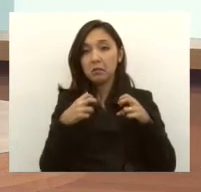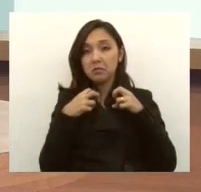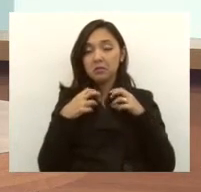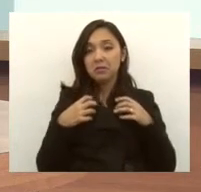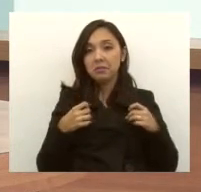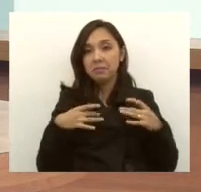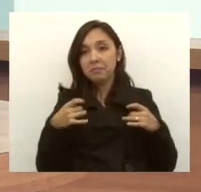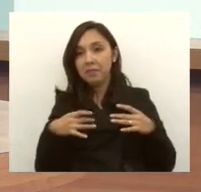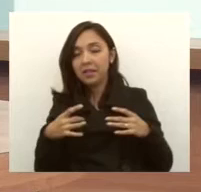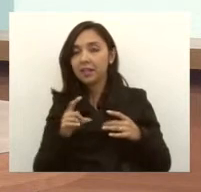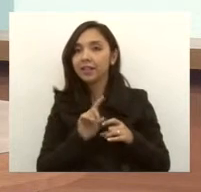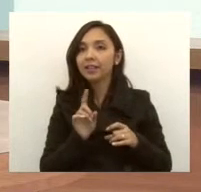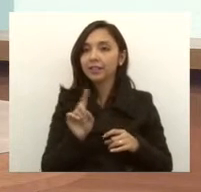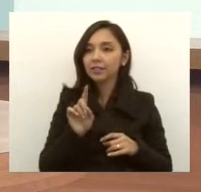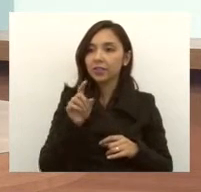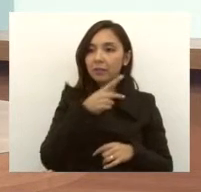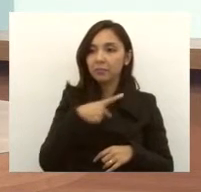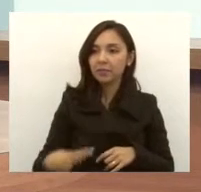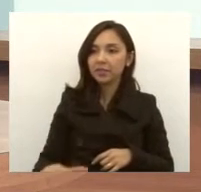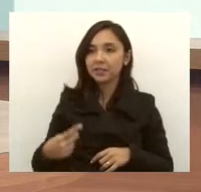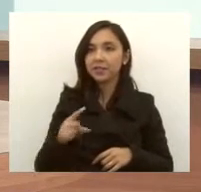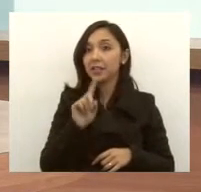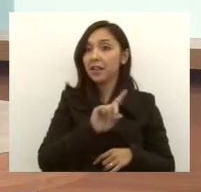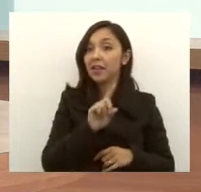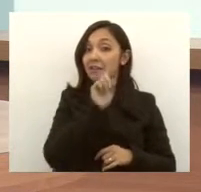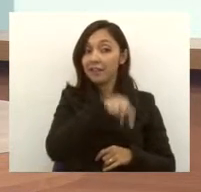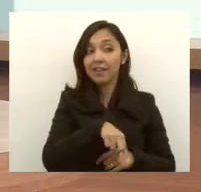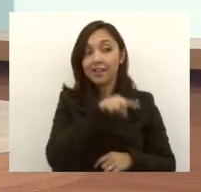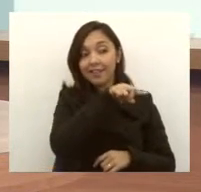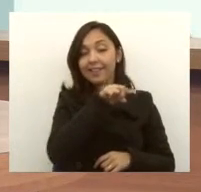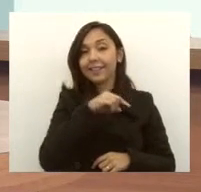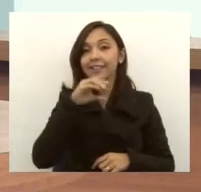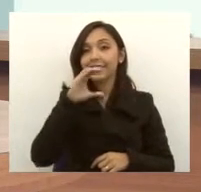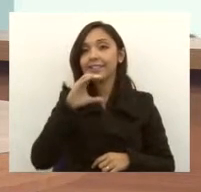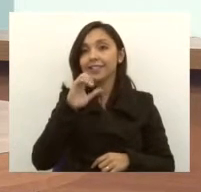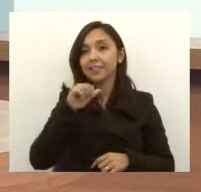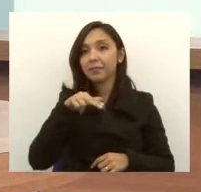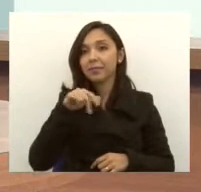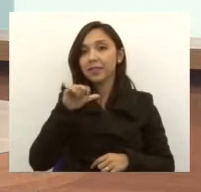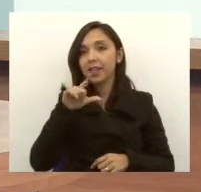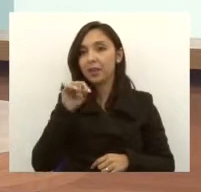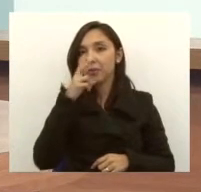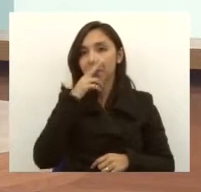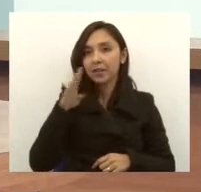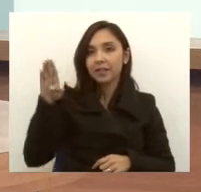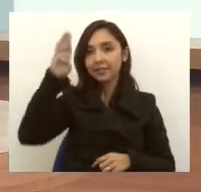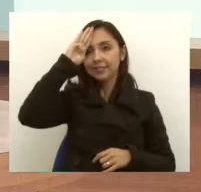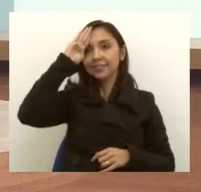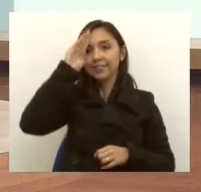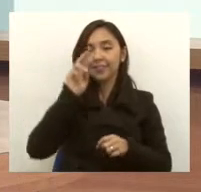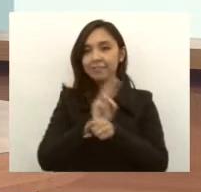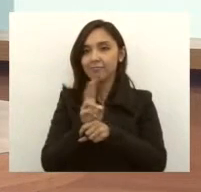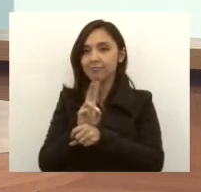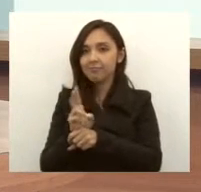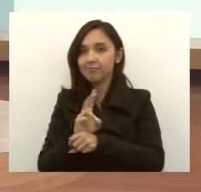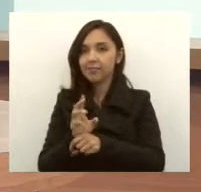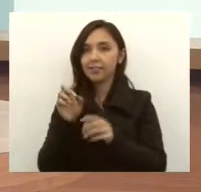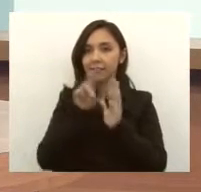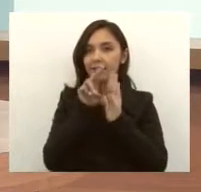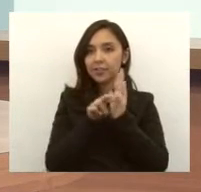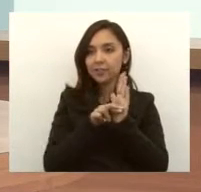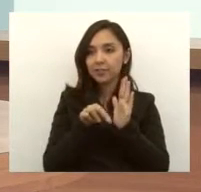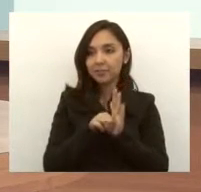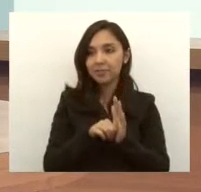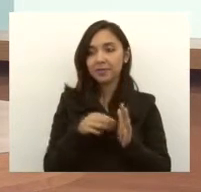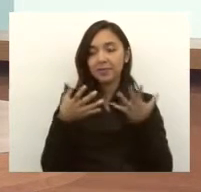né, presidente, é o vereador Seminaldo, seu presidente. Ele parece que agora é o guardião do regimento interno dessa casa, seu presidente, né?